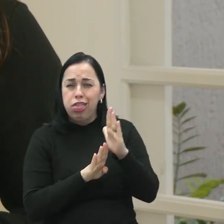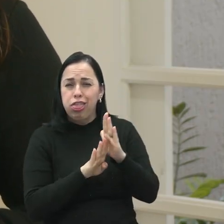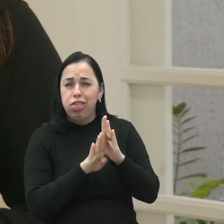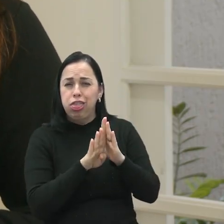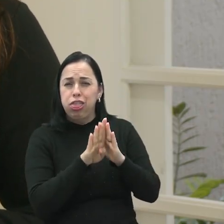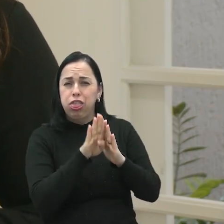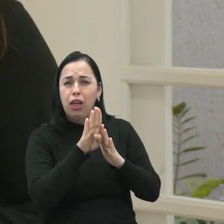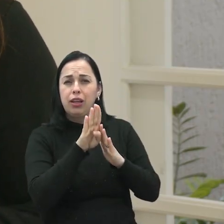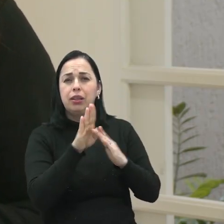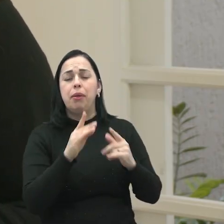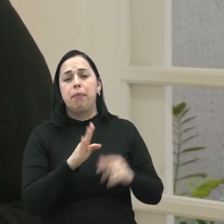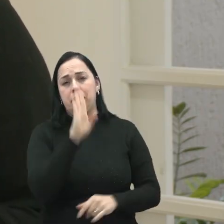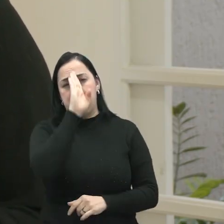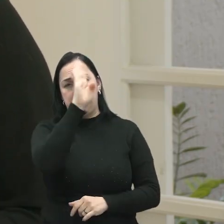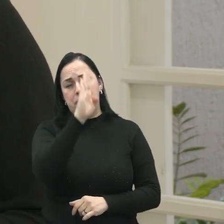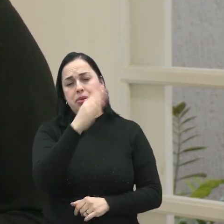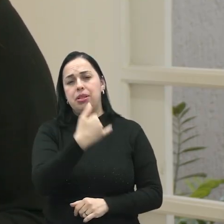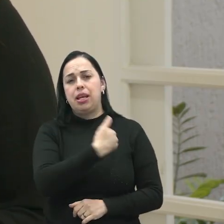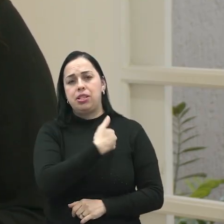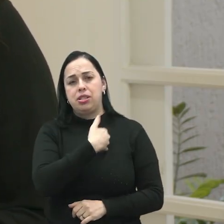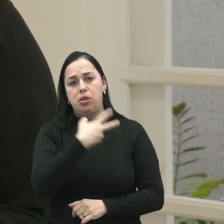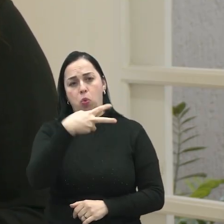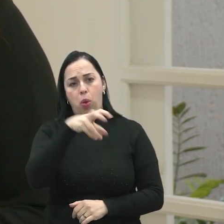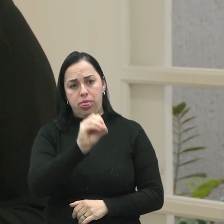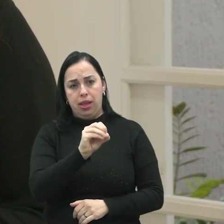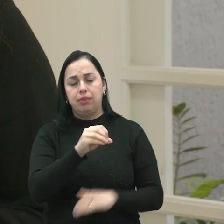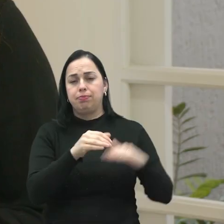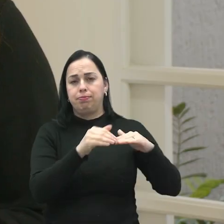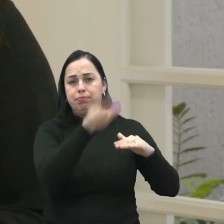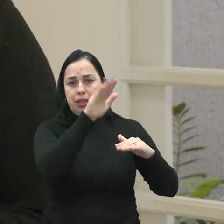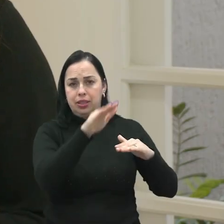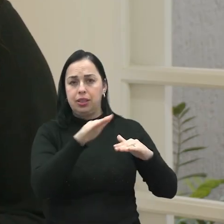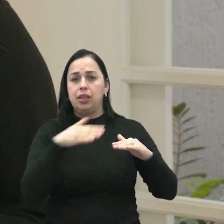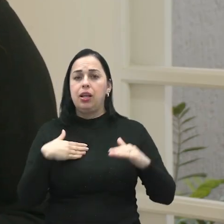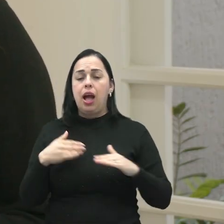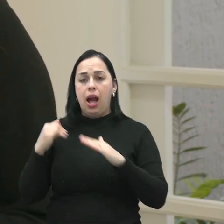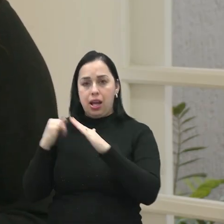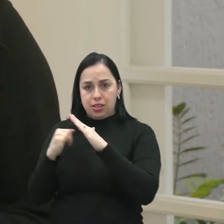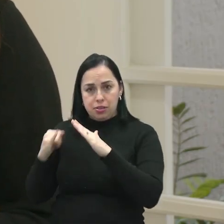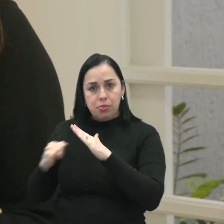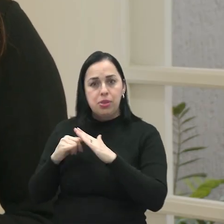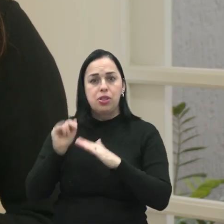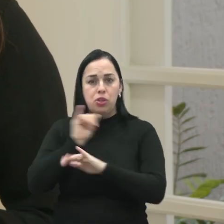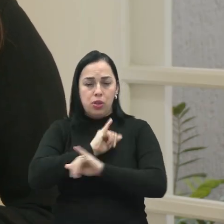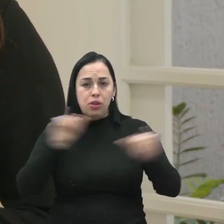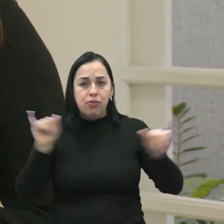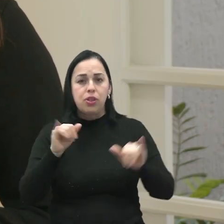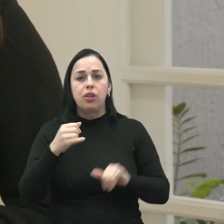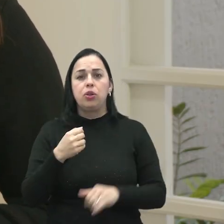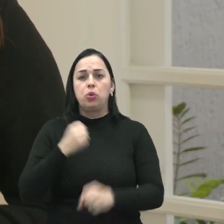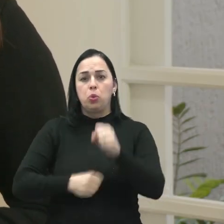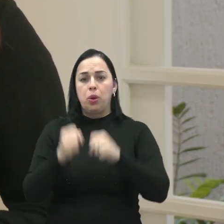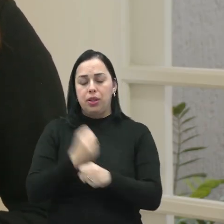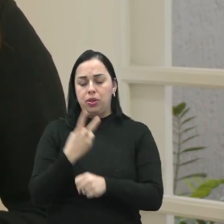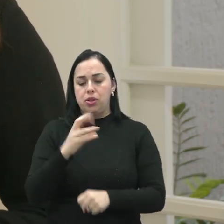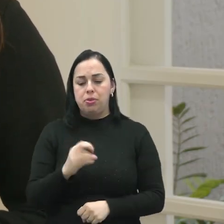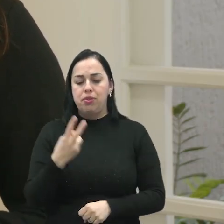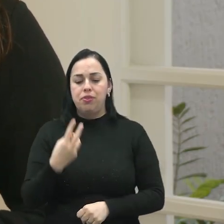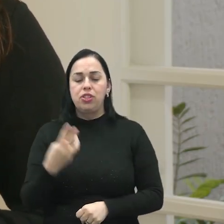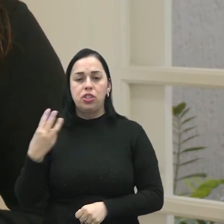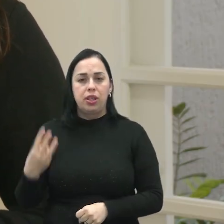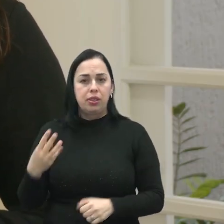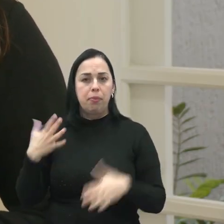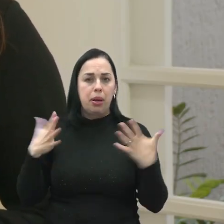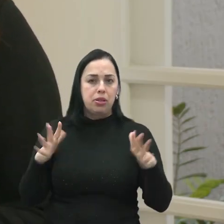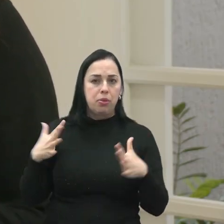aumentando, sobretudo entre pessoas com menos de 50 anos. Segundo dados do INCA, desde 2023, por ano, são